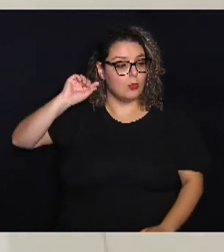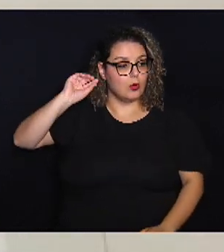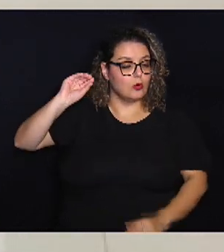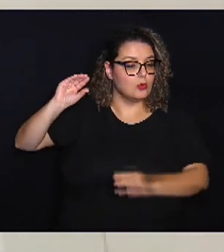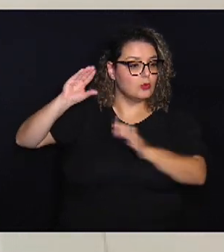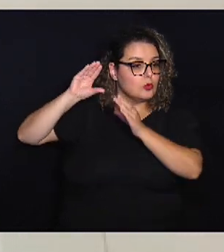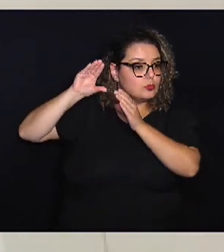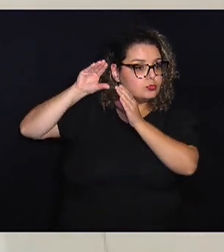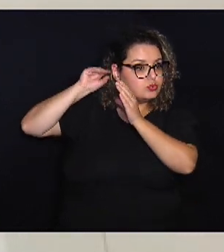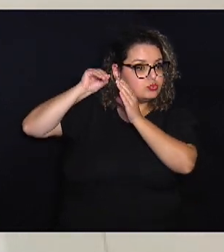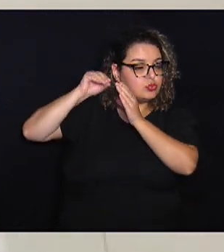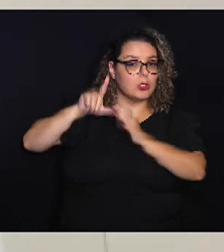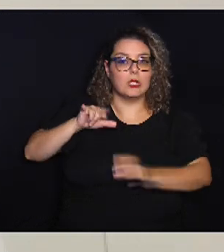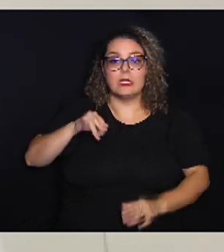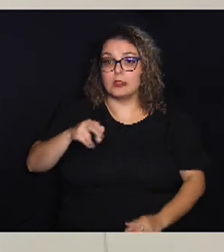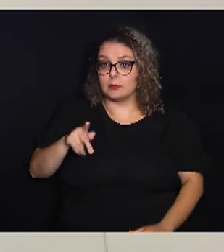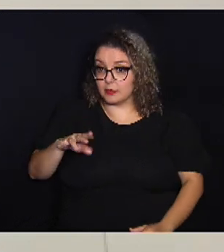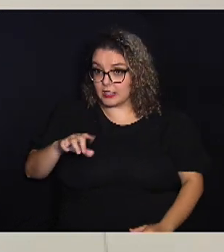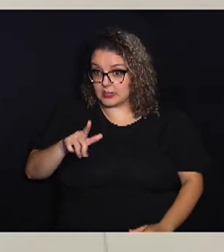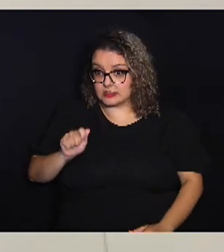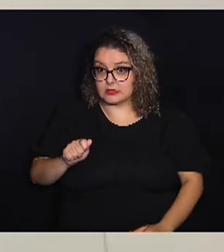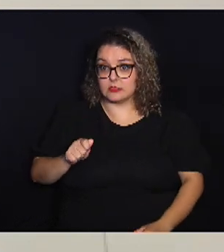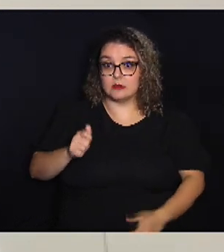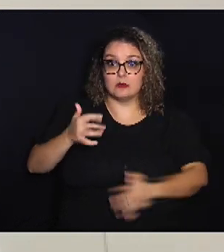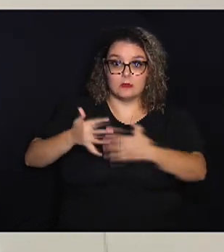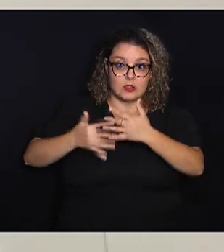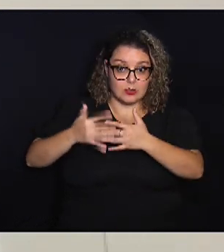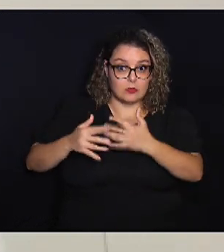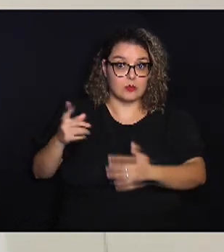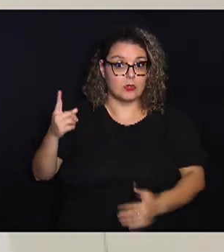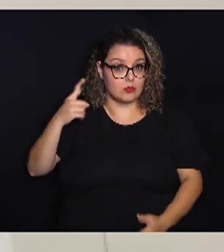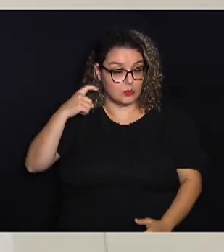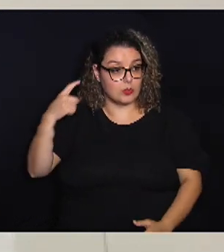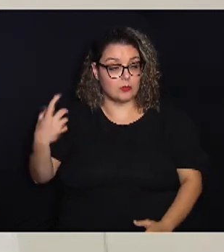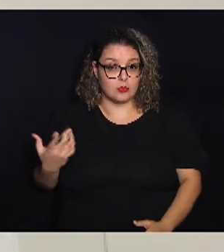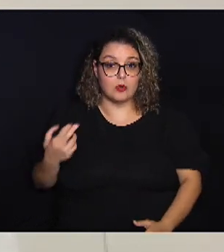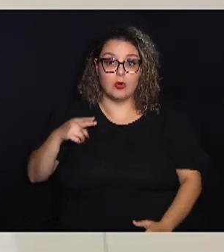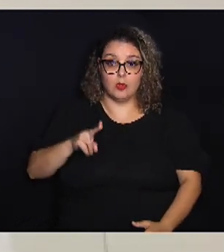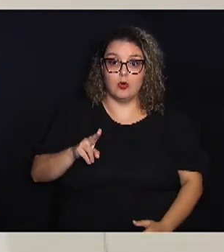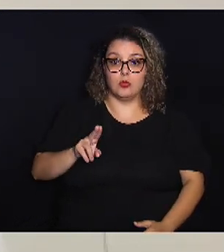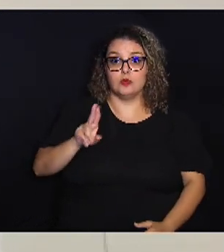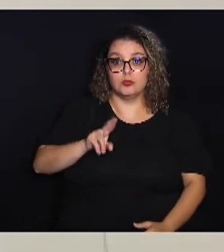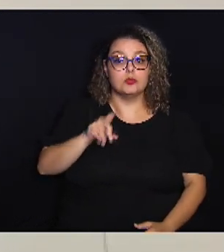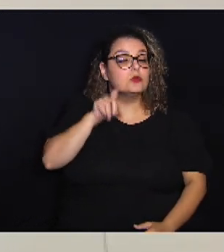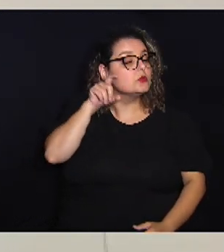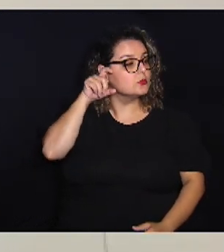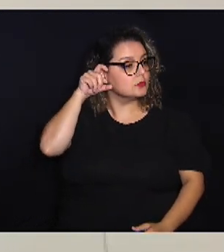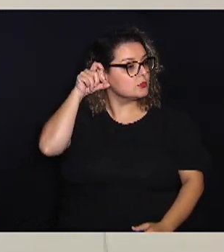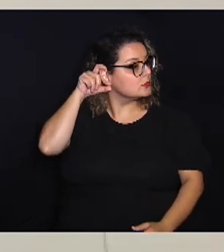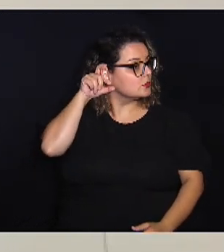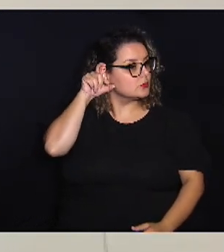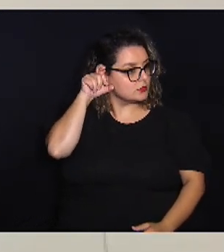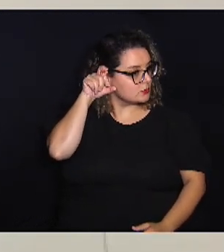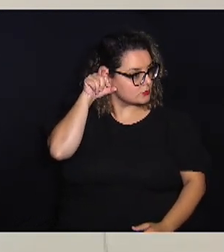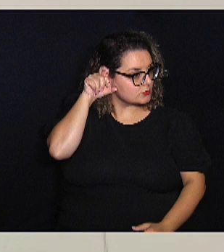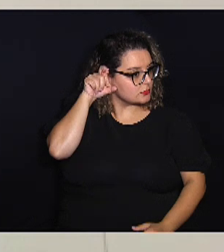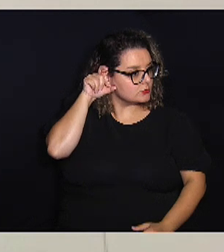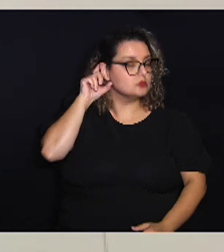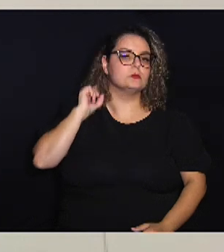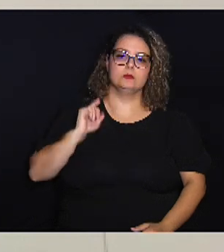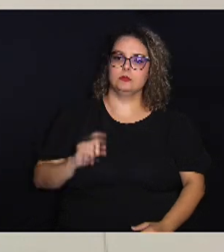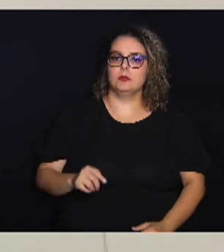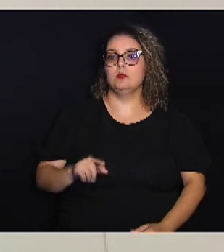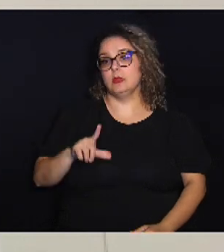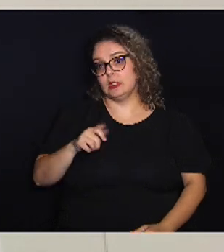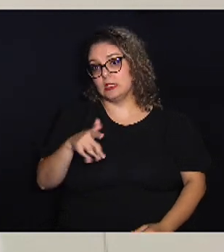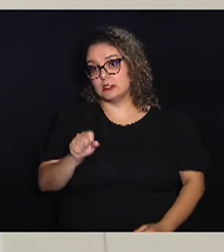estar impossibilitando ali a entrada do som no ouvido, ou o uso de aparelhos auditivos, né? Então, no caso de uma